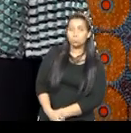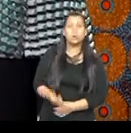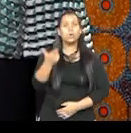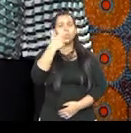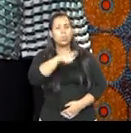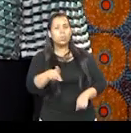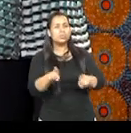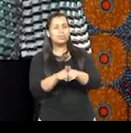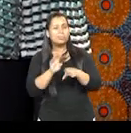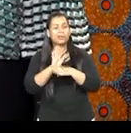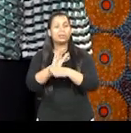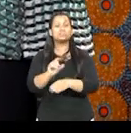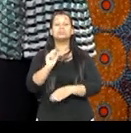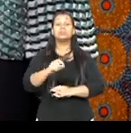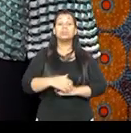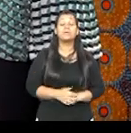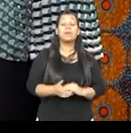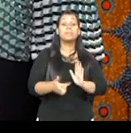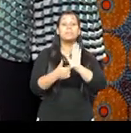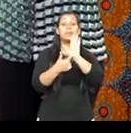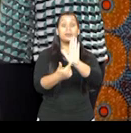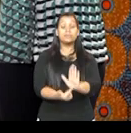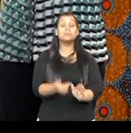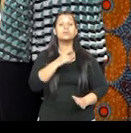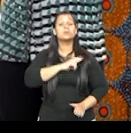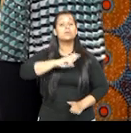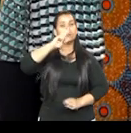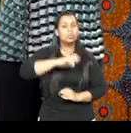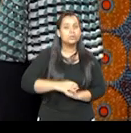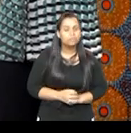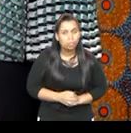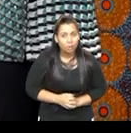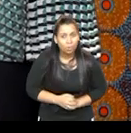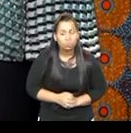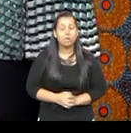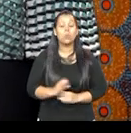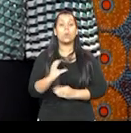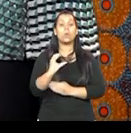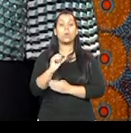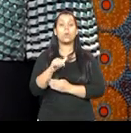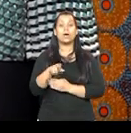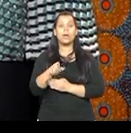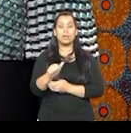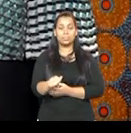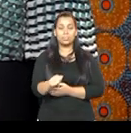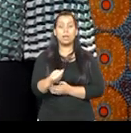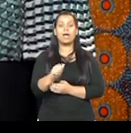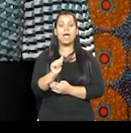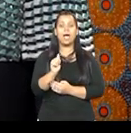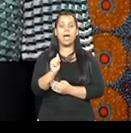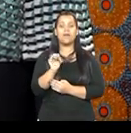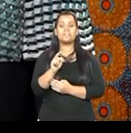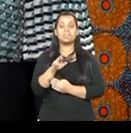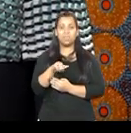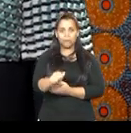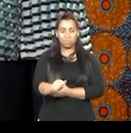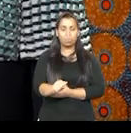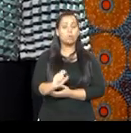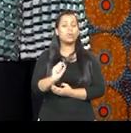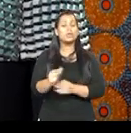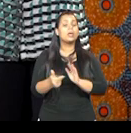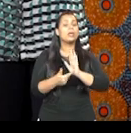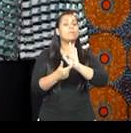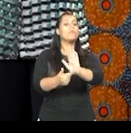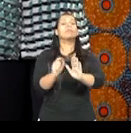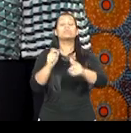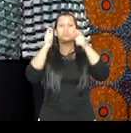Outra contribuição é da manifestação religiosa, como a congada africana. A congada, ela representa a coroação do rei